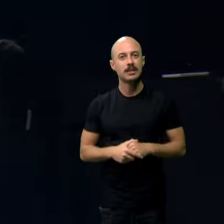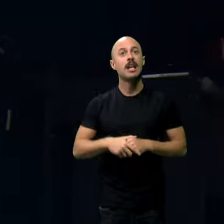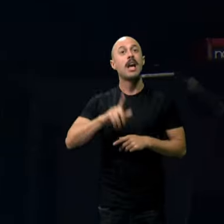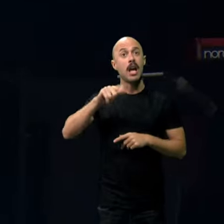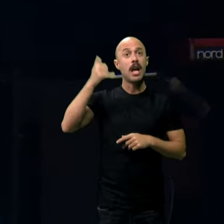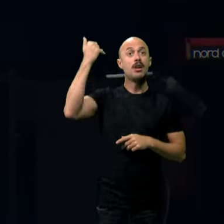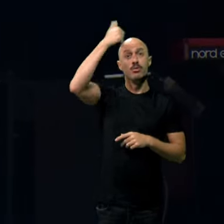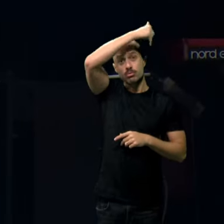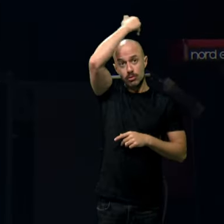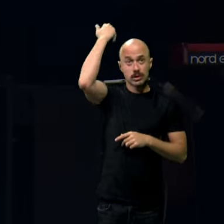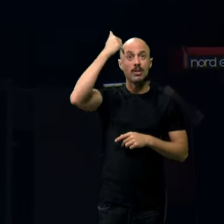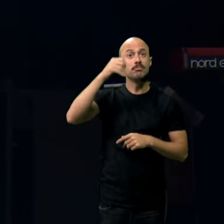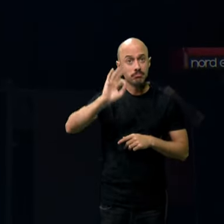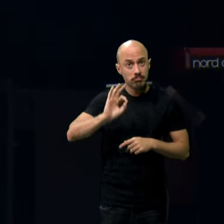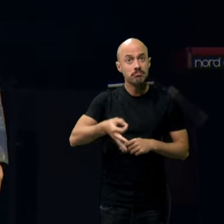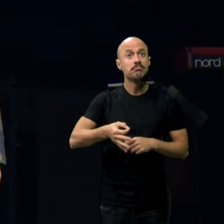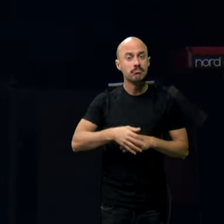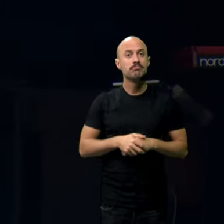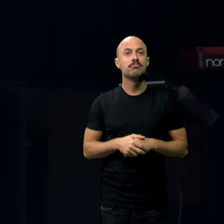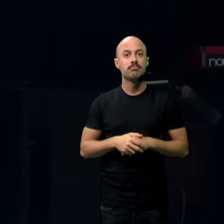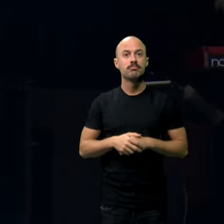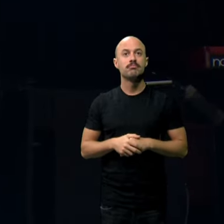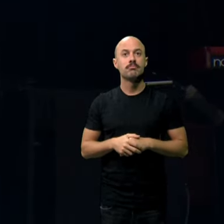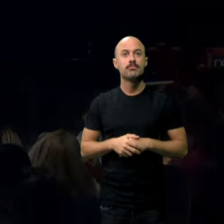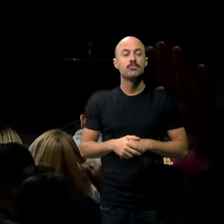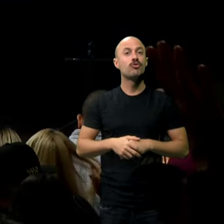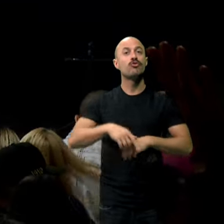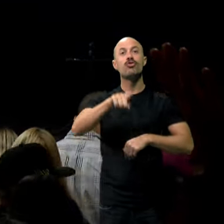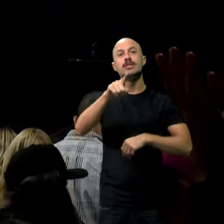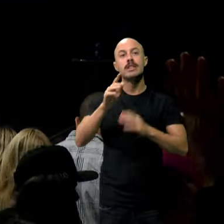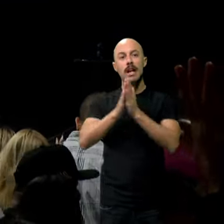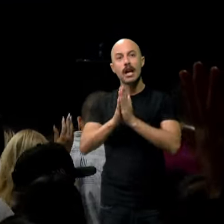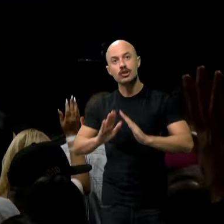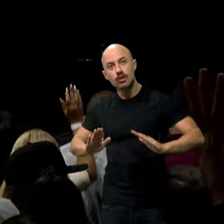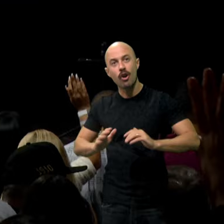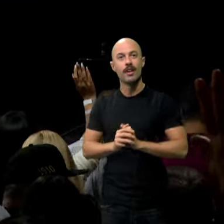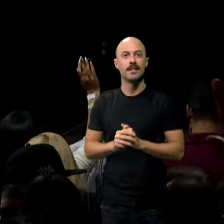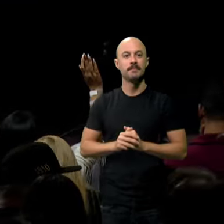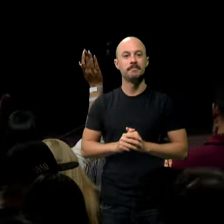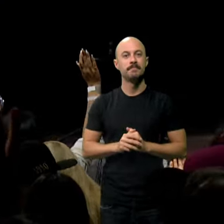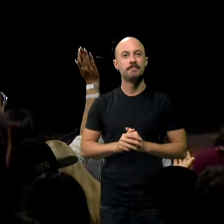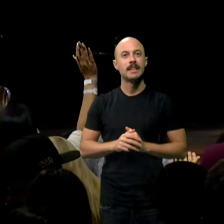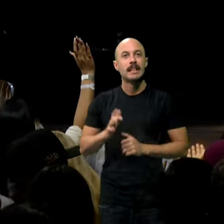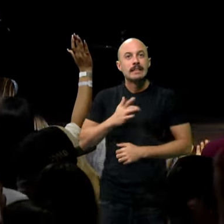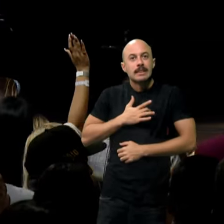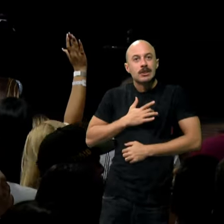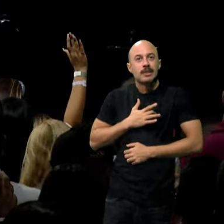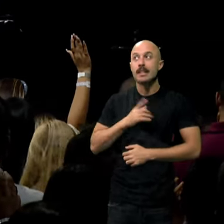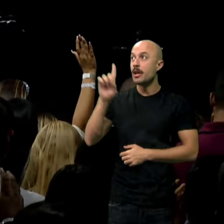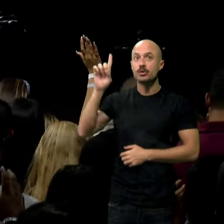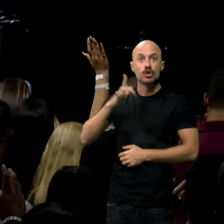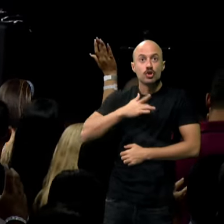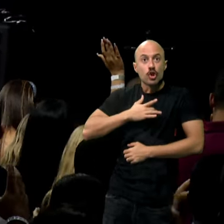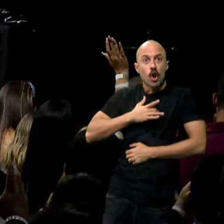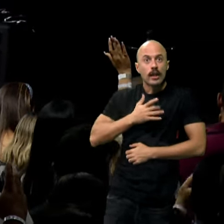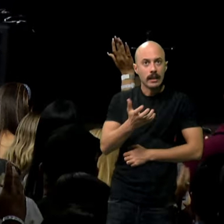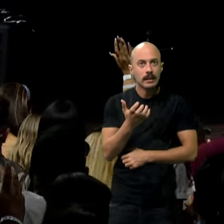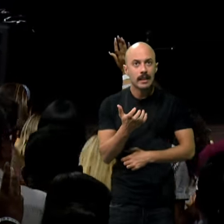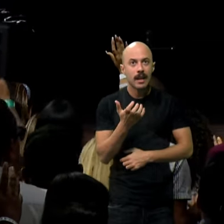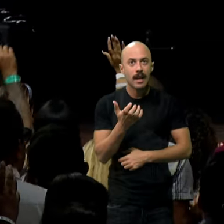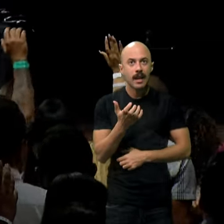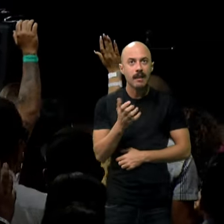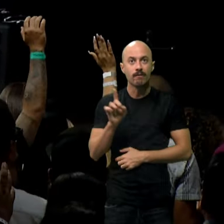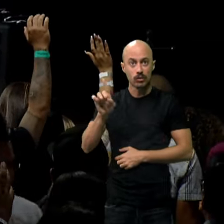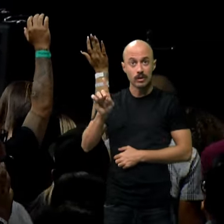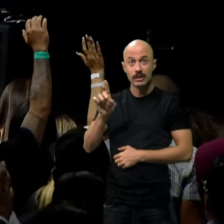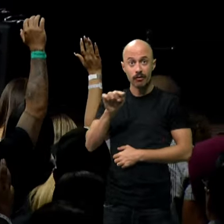É uma unção. À medida que você adora, você quer receber o toque de Deus? Você quer receber a